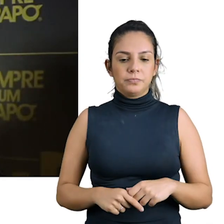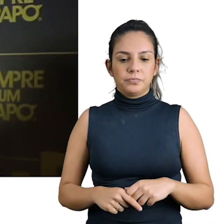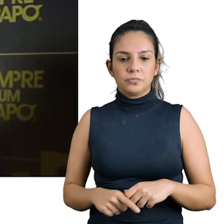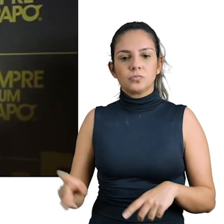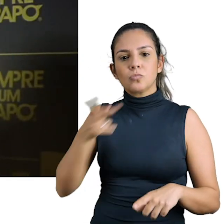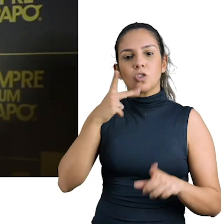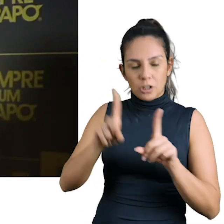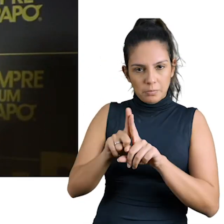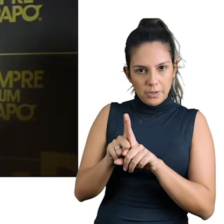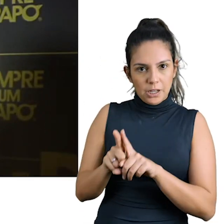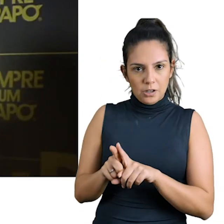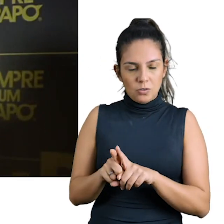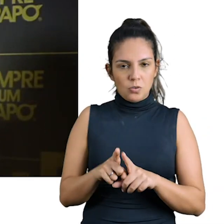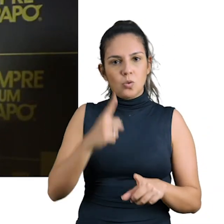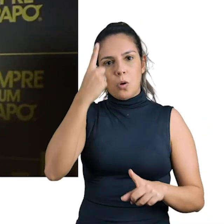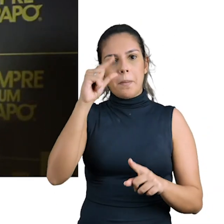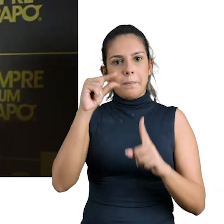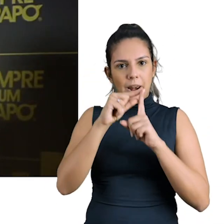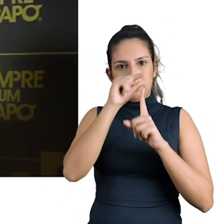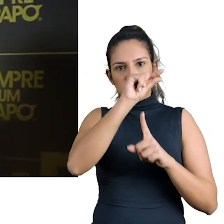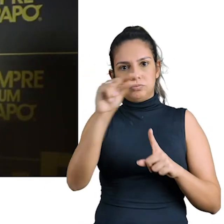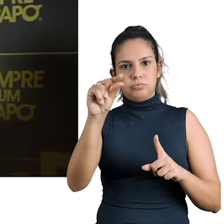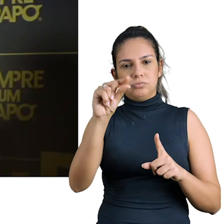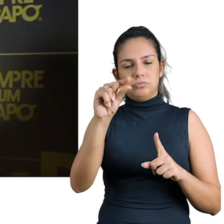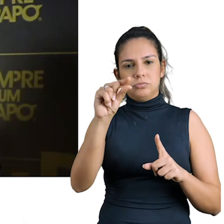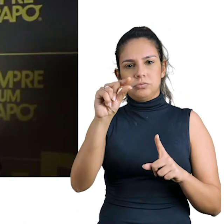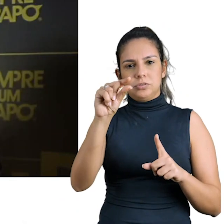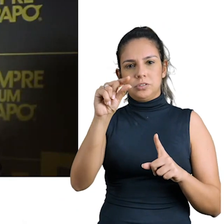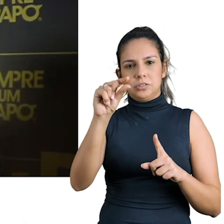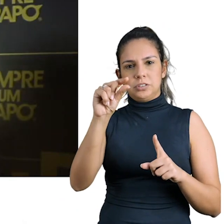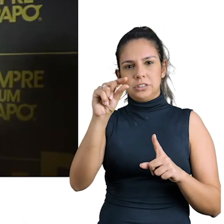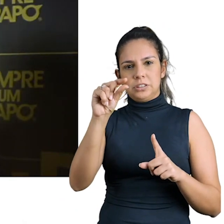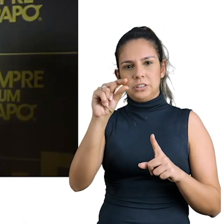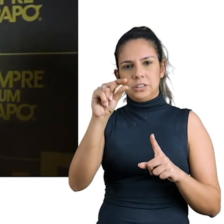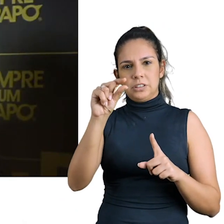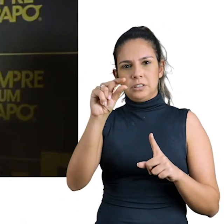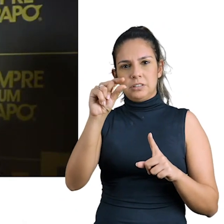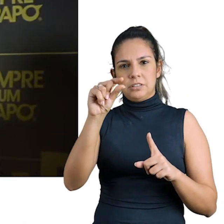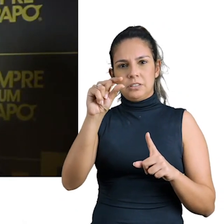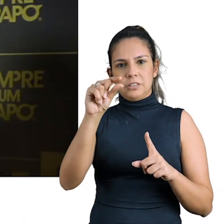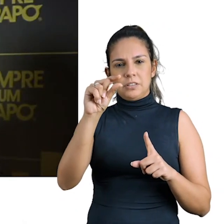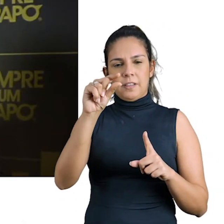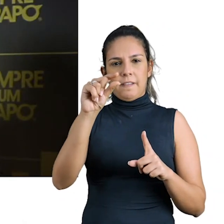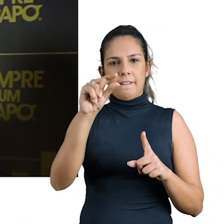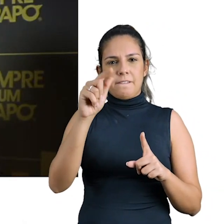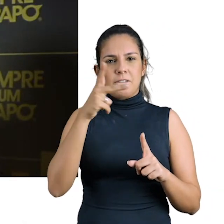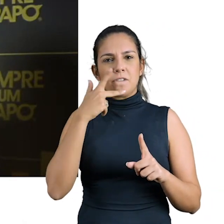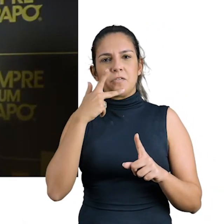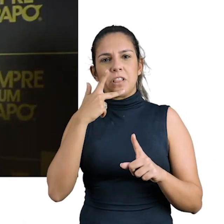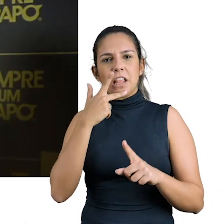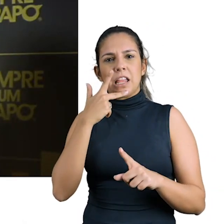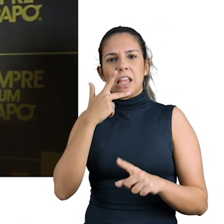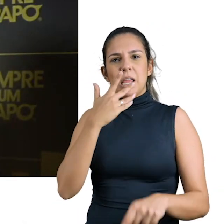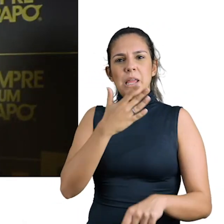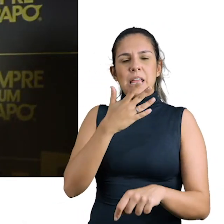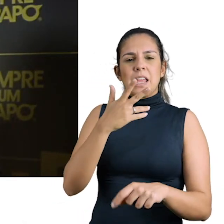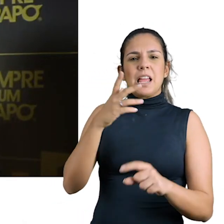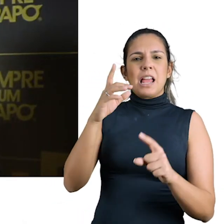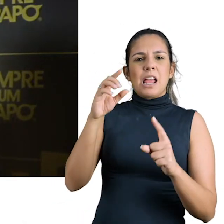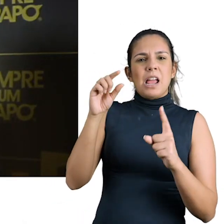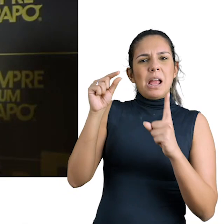é a favor disso também? Quando pega uma palavra e a palavra... as palavras, claro, embranqueceram